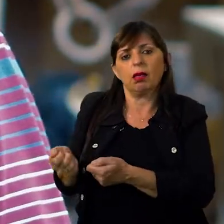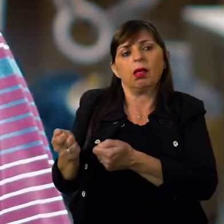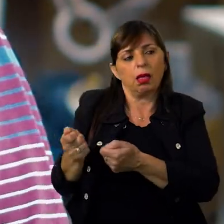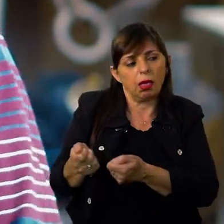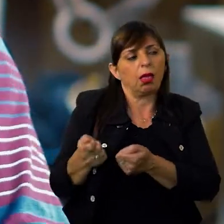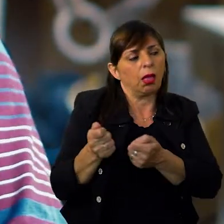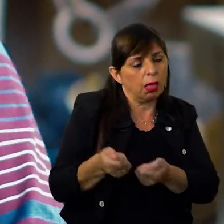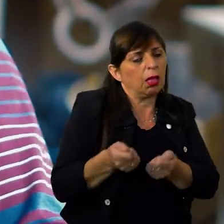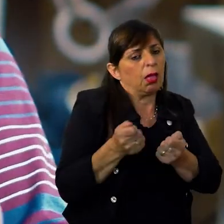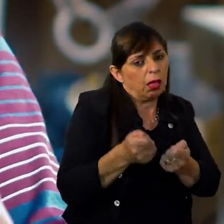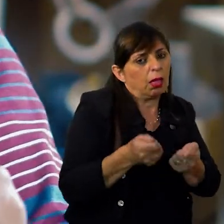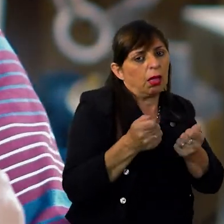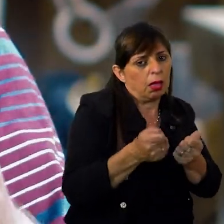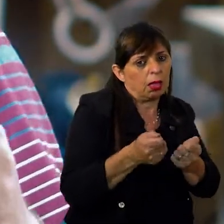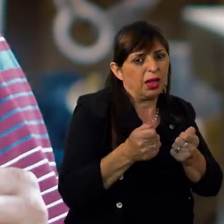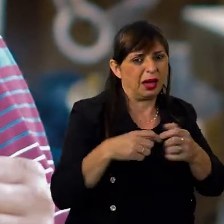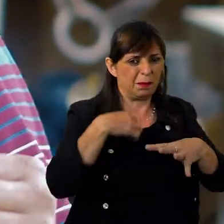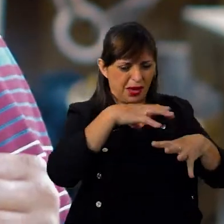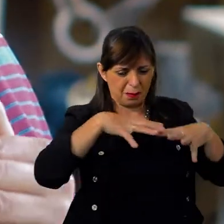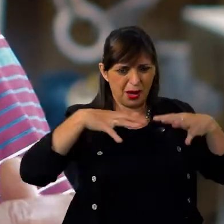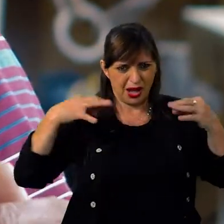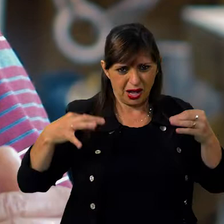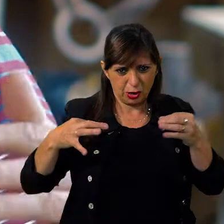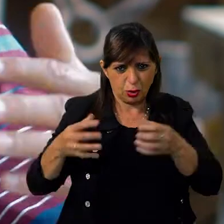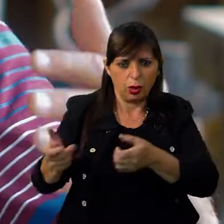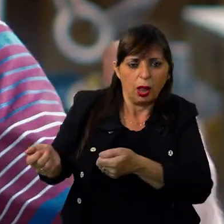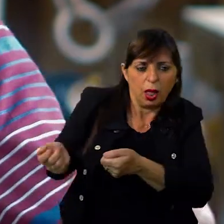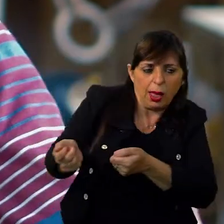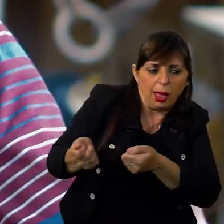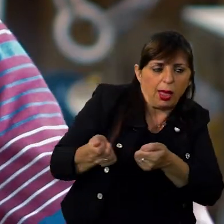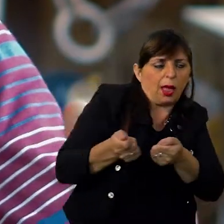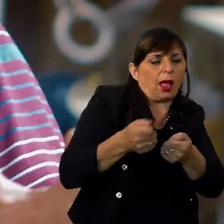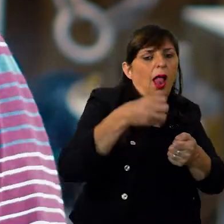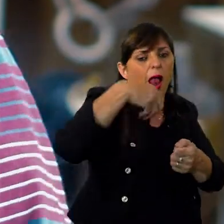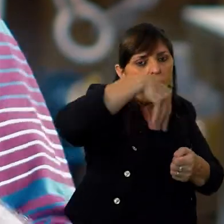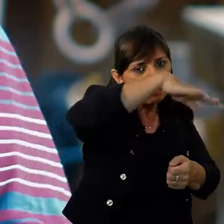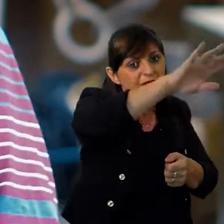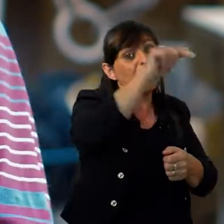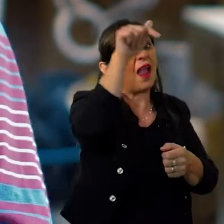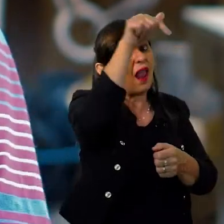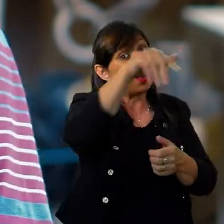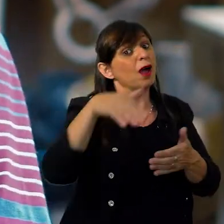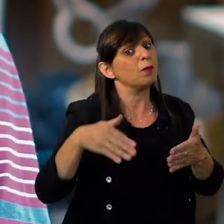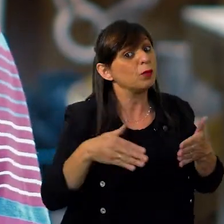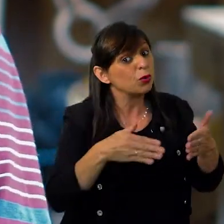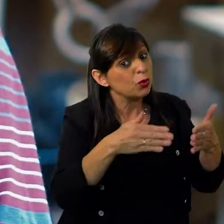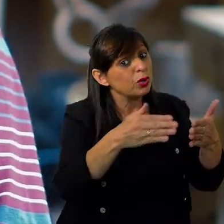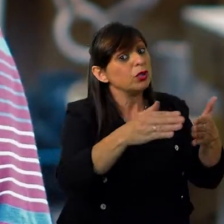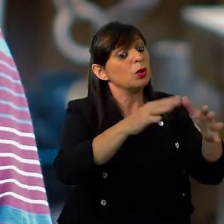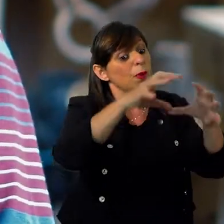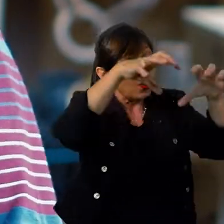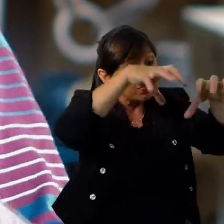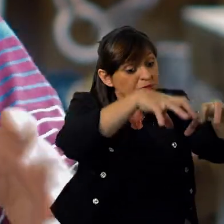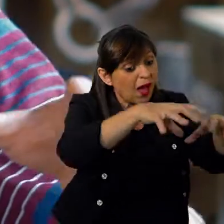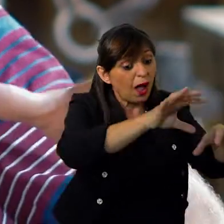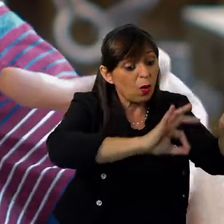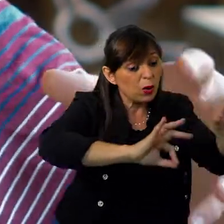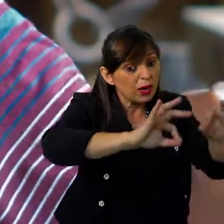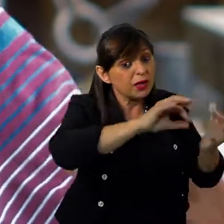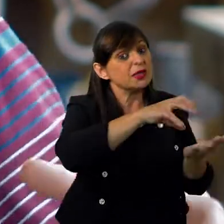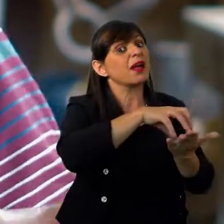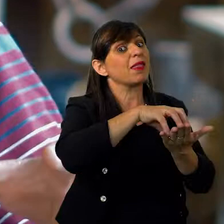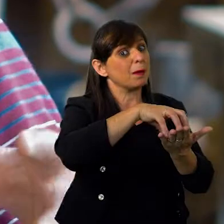3.500 quilos então isso foi mais força que o peso do Cedro C4 públicos estão Esse era o momento que nós chegamos a ter